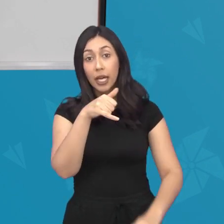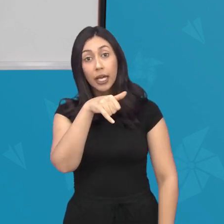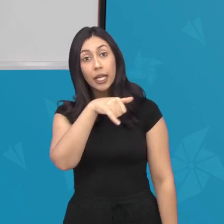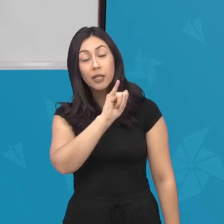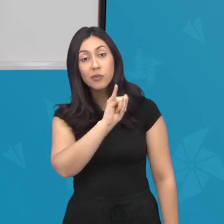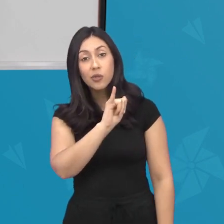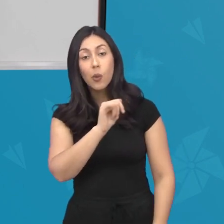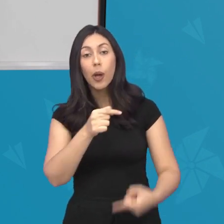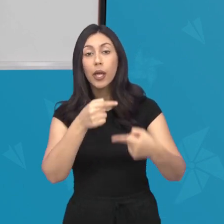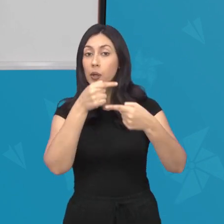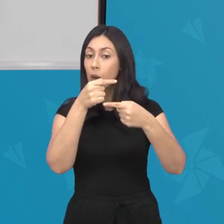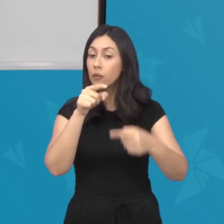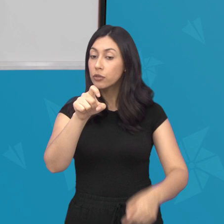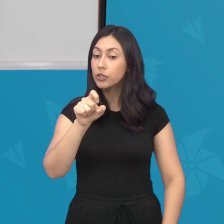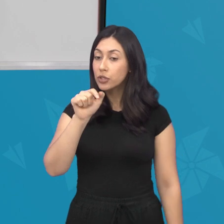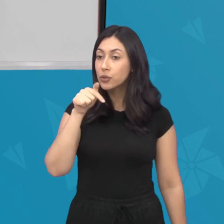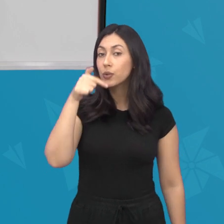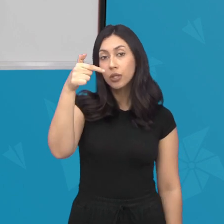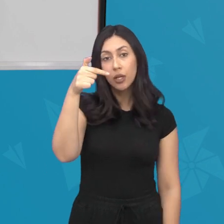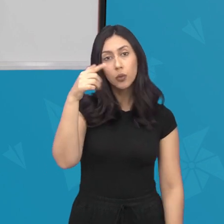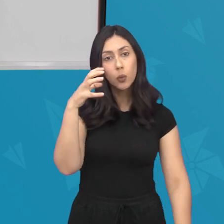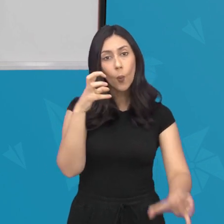menos 3 ao quadrado, que é 9.